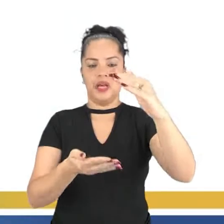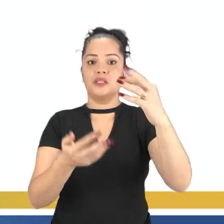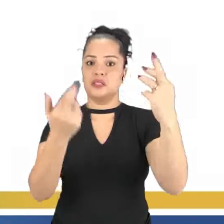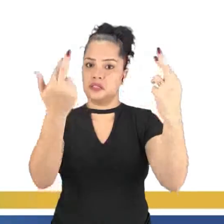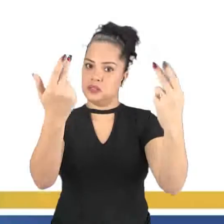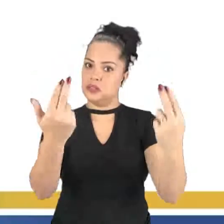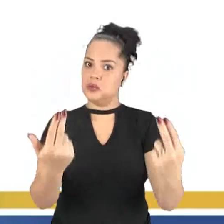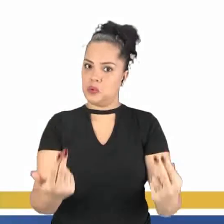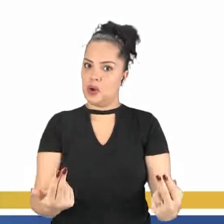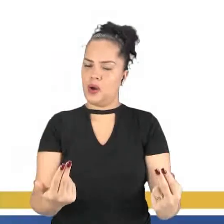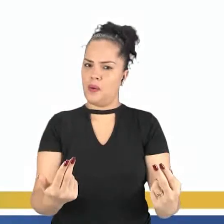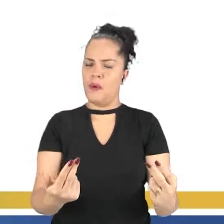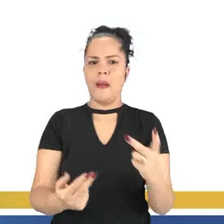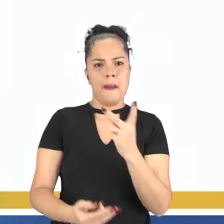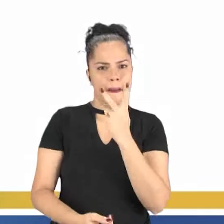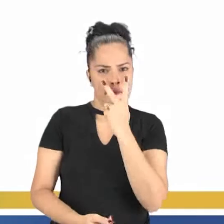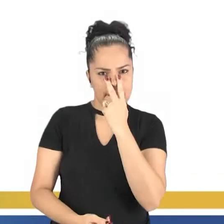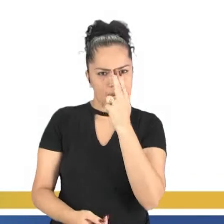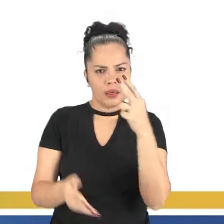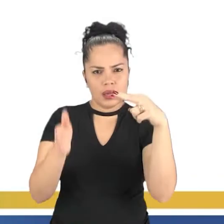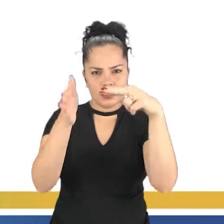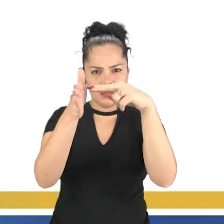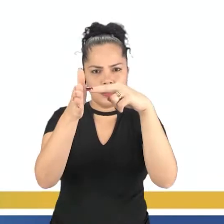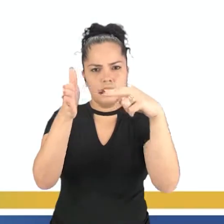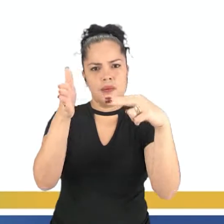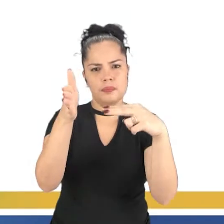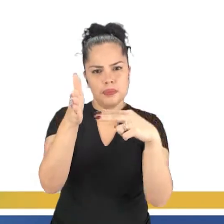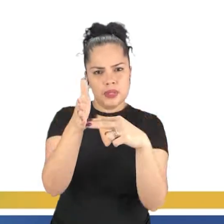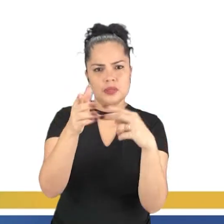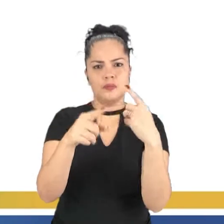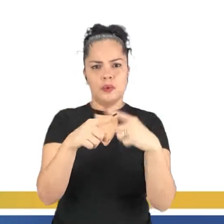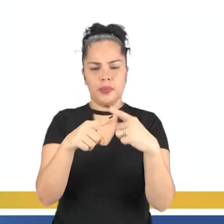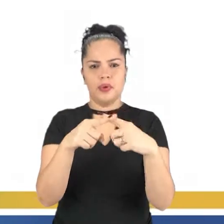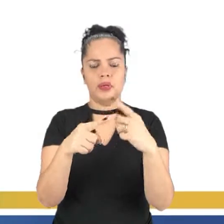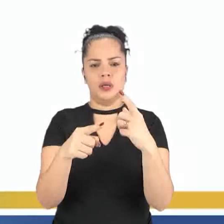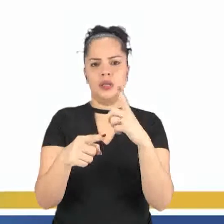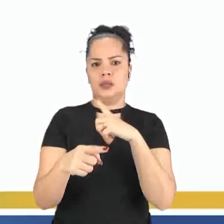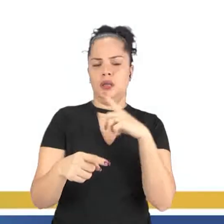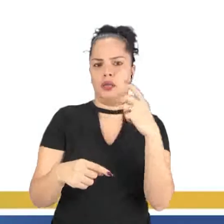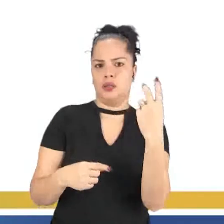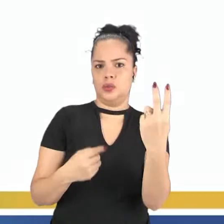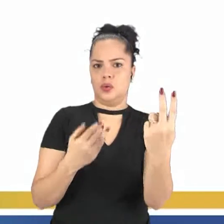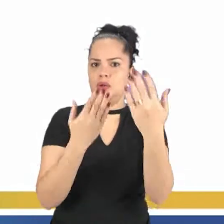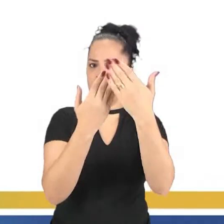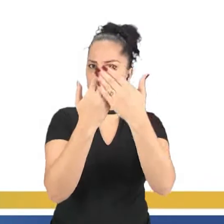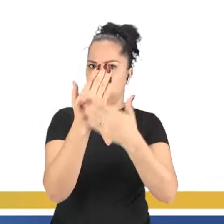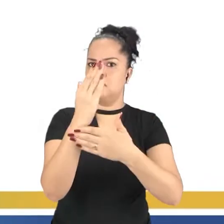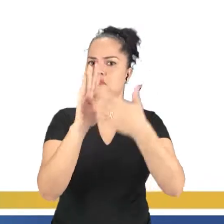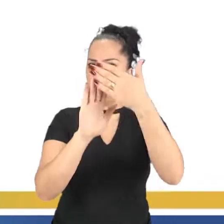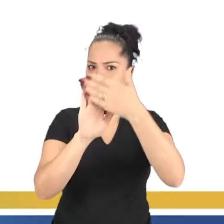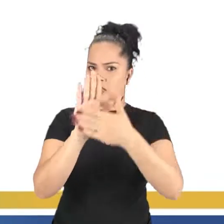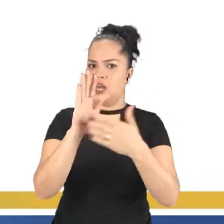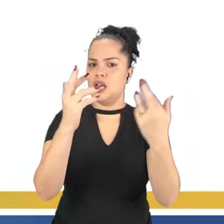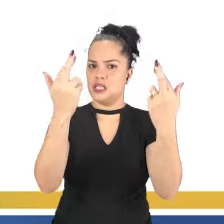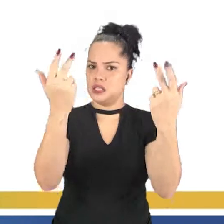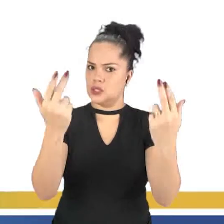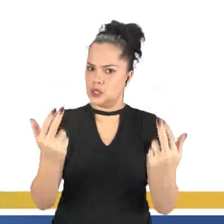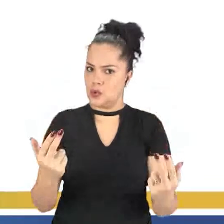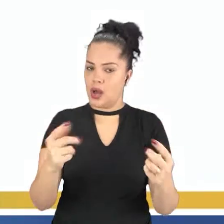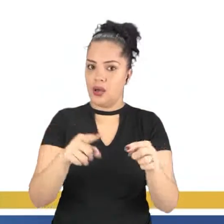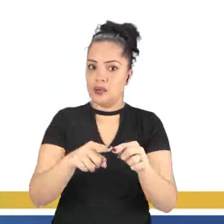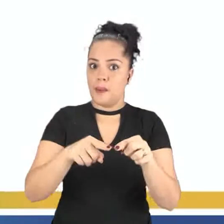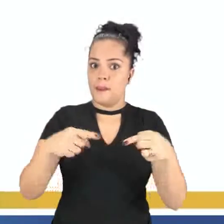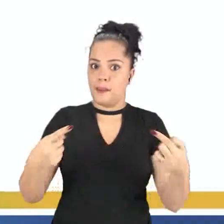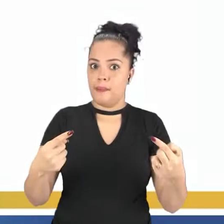que o cilindro é uma analogia do prisma, porque ele possui duas faces, né, que são paralelas e congruentes. Só que no caso do cilindro